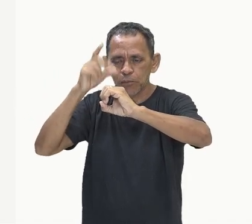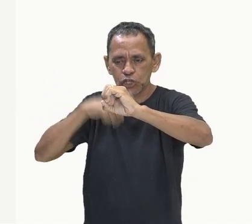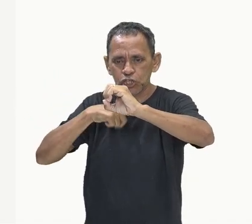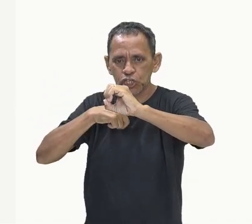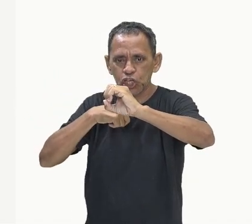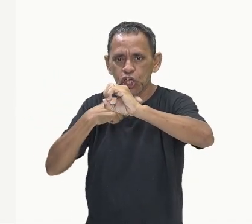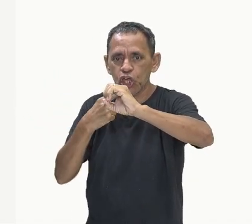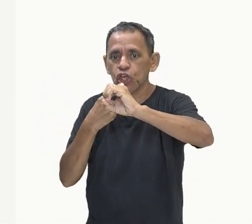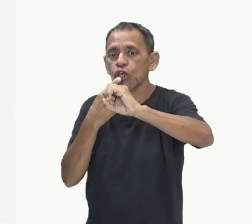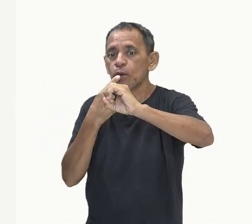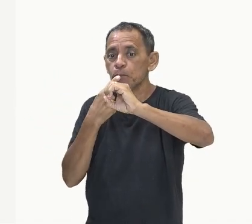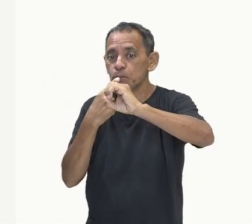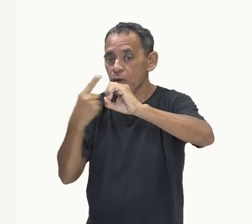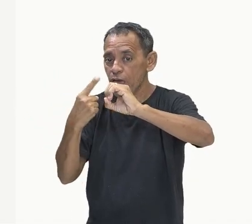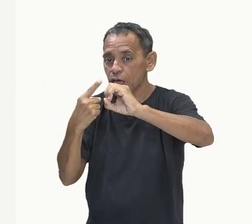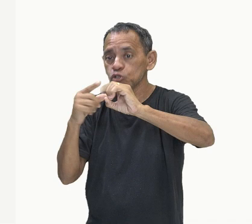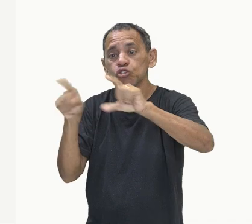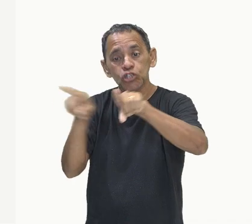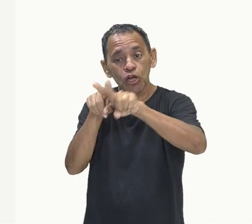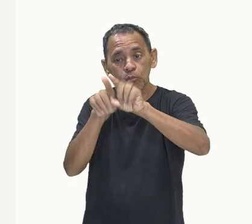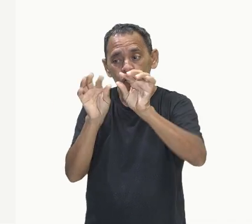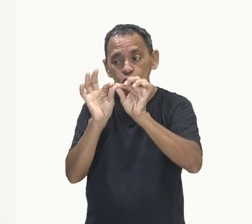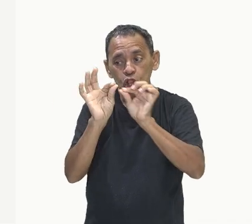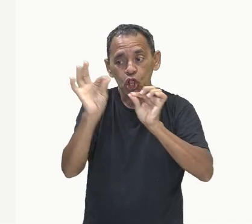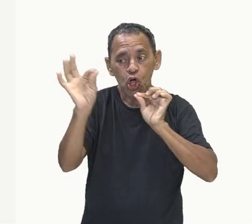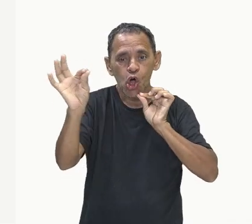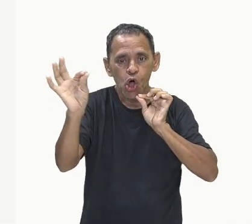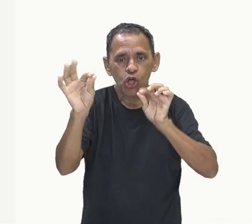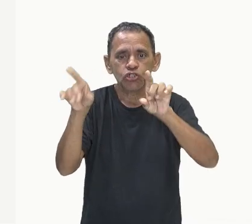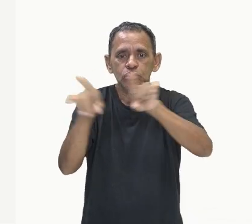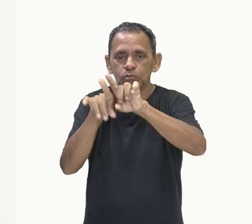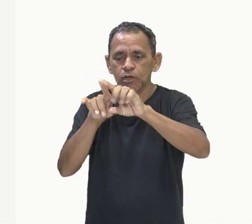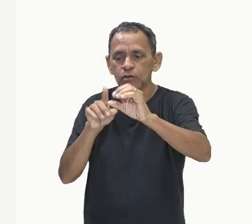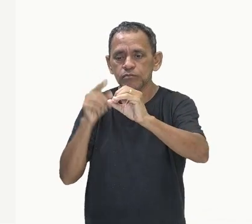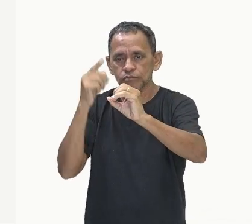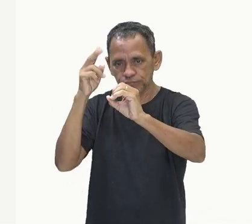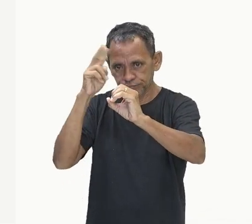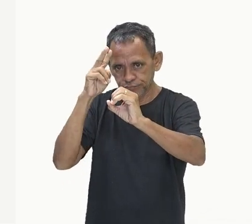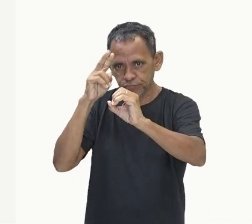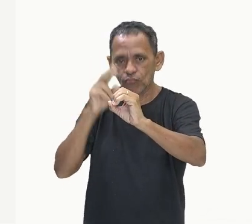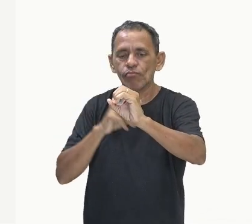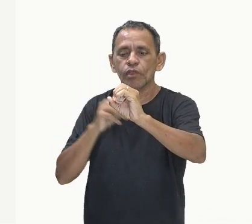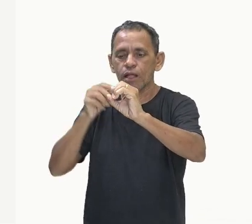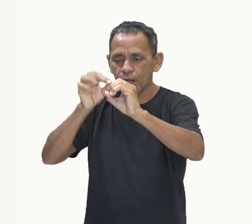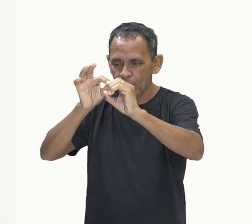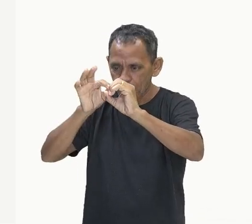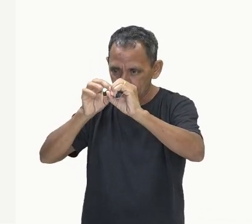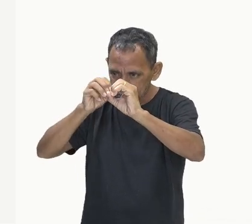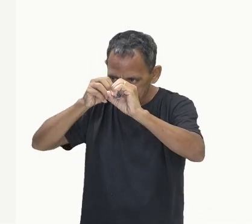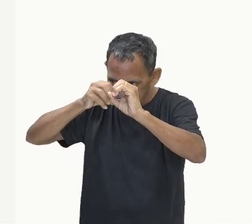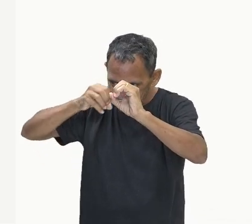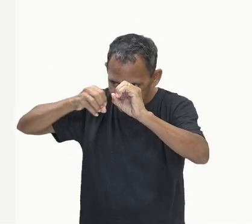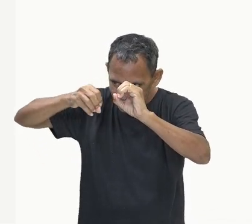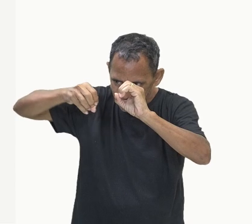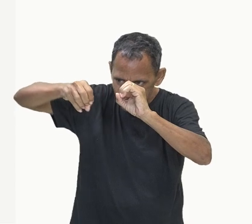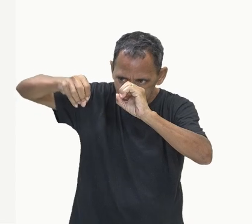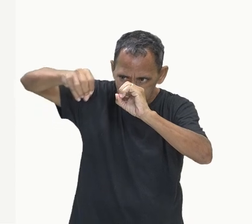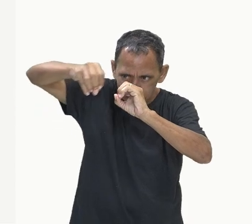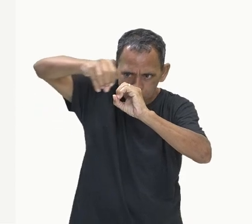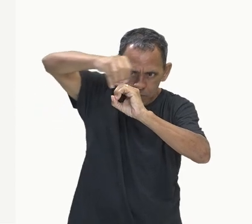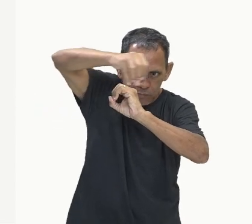Aqui o planeta ele está o mais distante possível da estrela. Então a gente chama essa